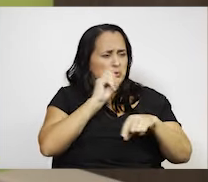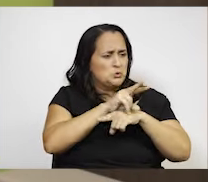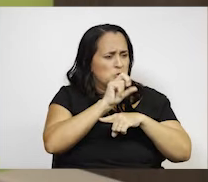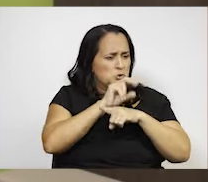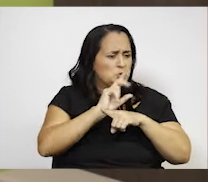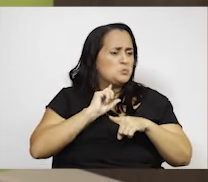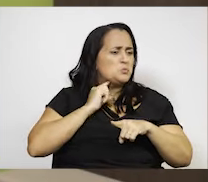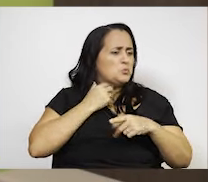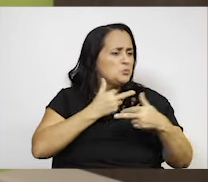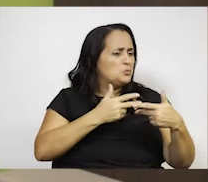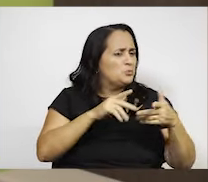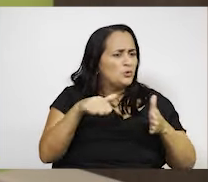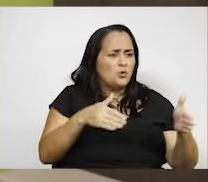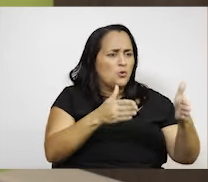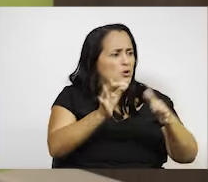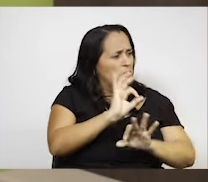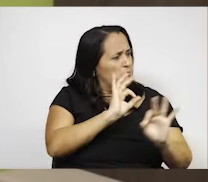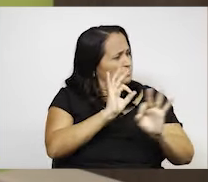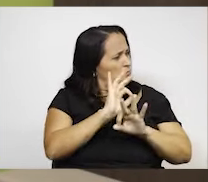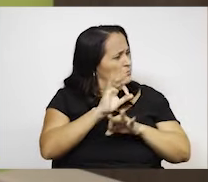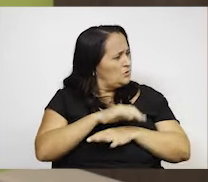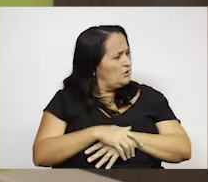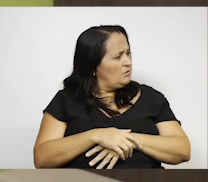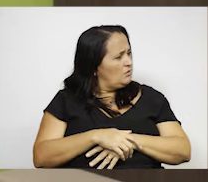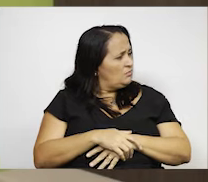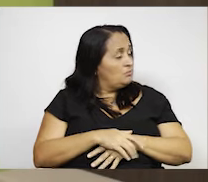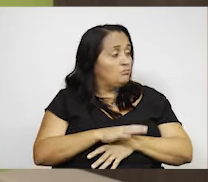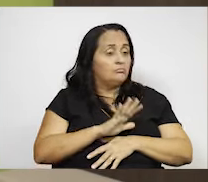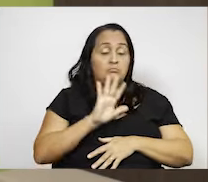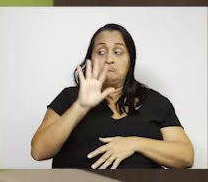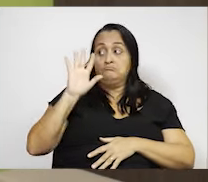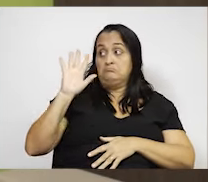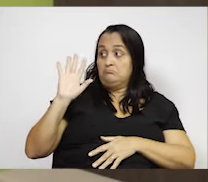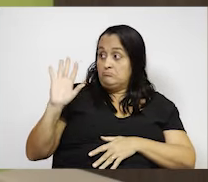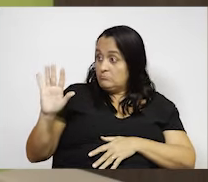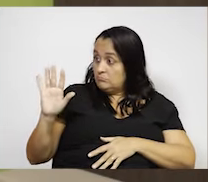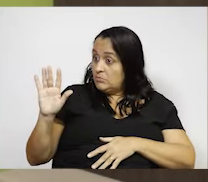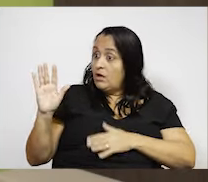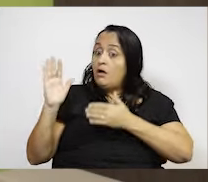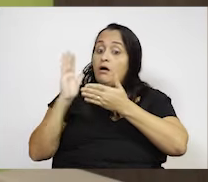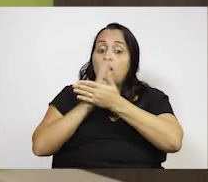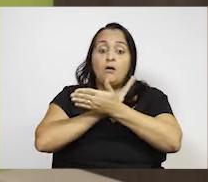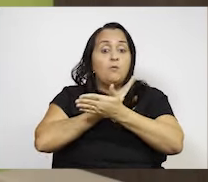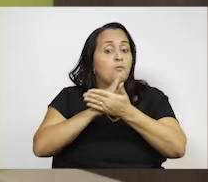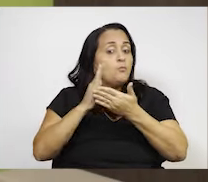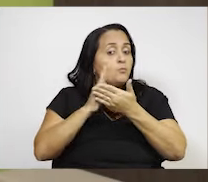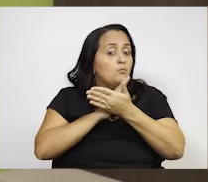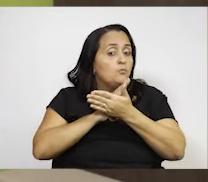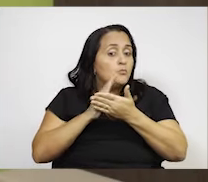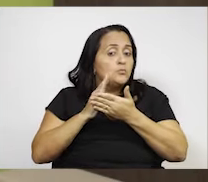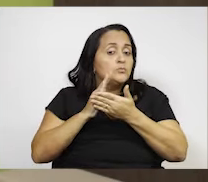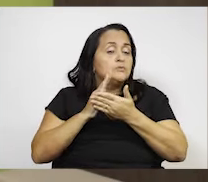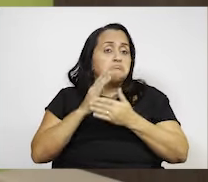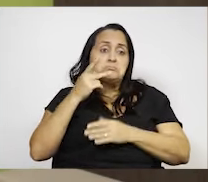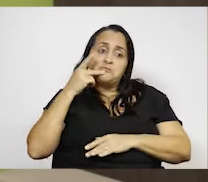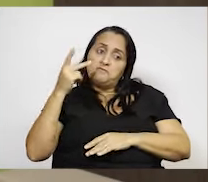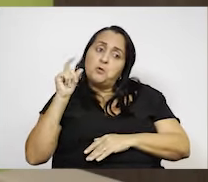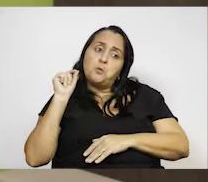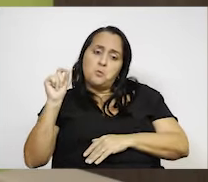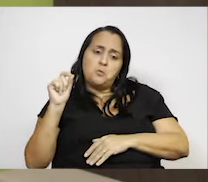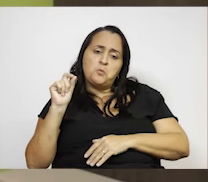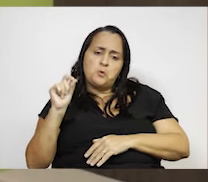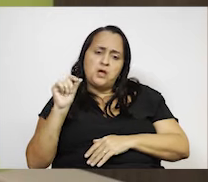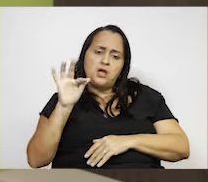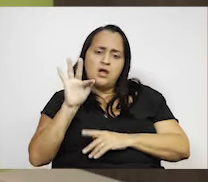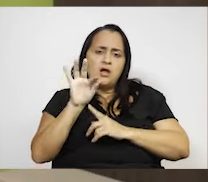rio. E alguns especialistas também falaram que o ferro não é